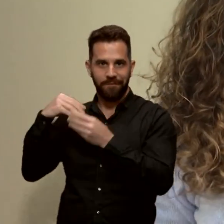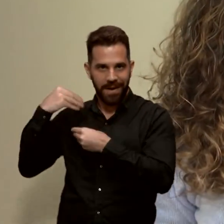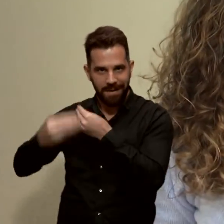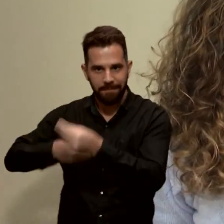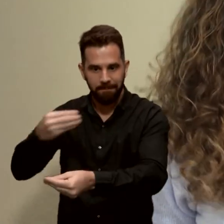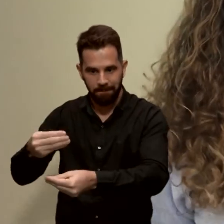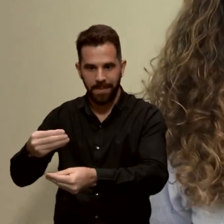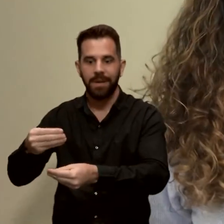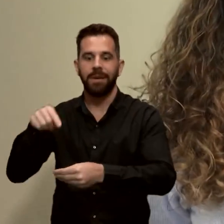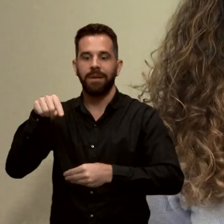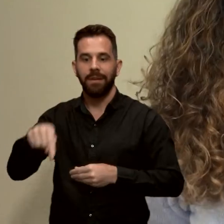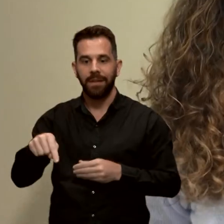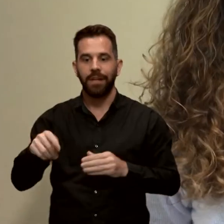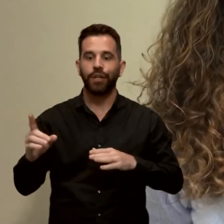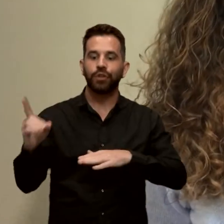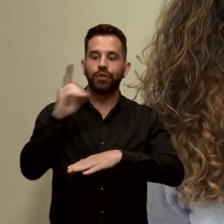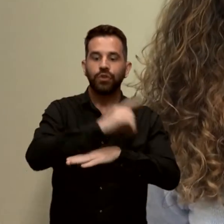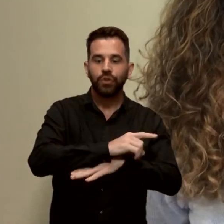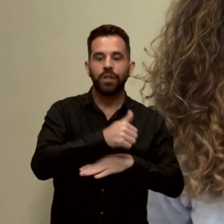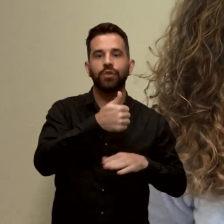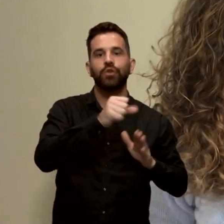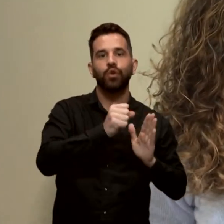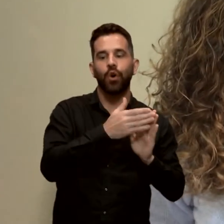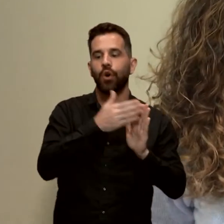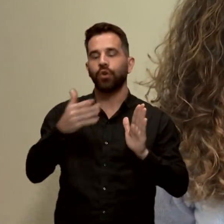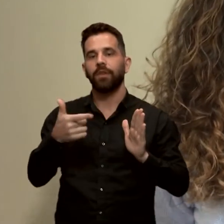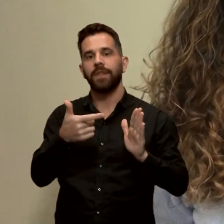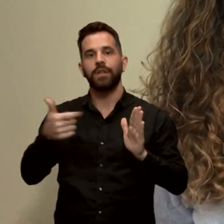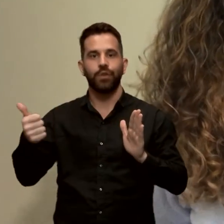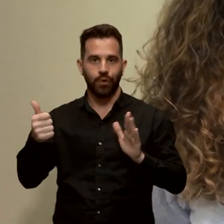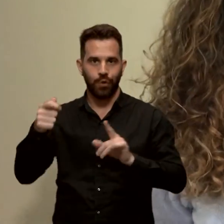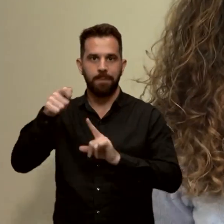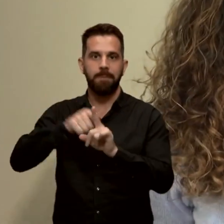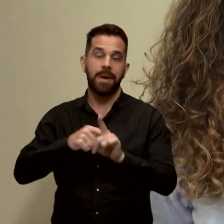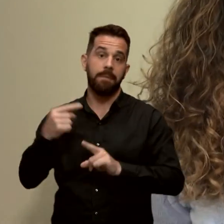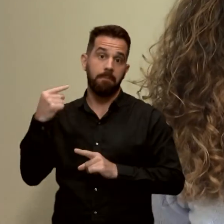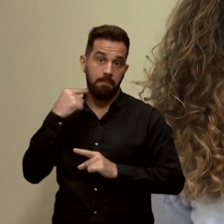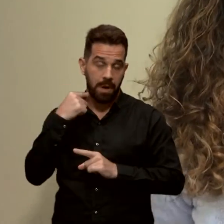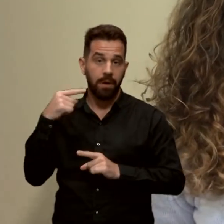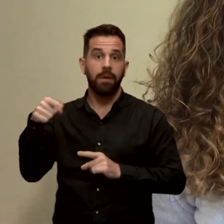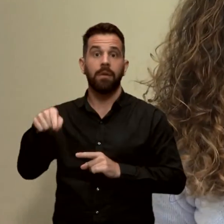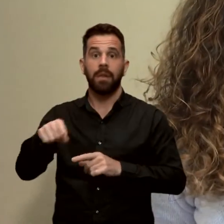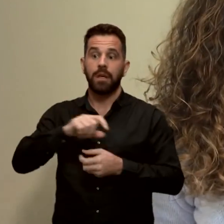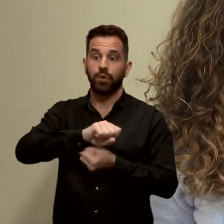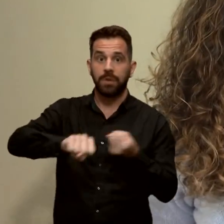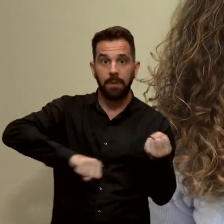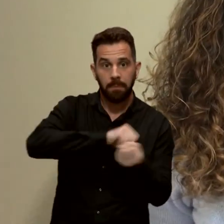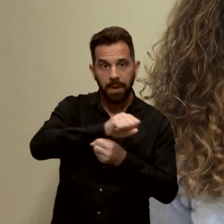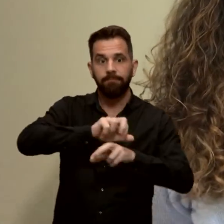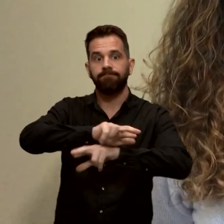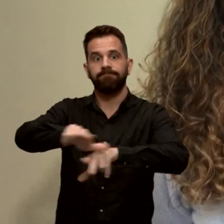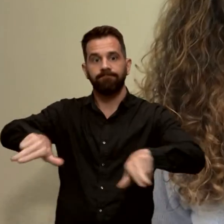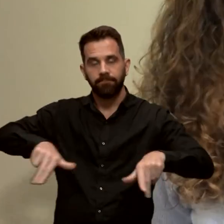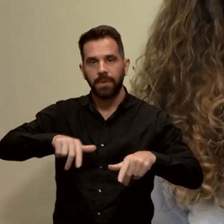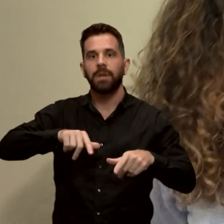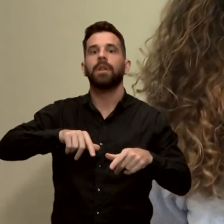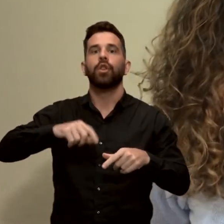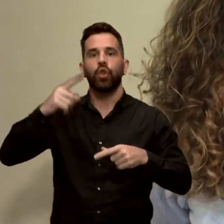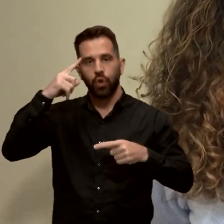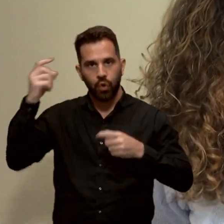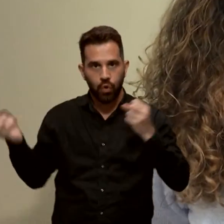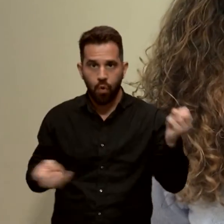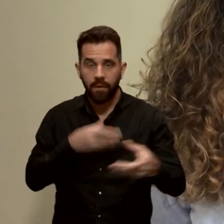A temática dessa edição é diversidade, sustentabilidade e inovação. A programação da feira conta com uma feira de